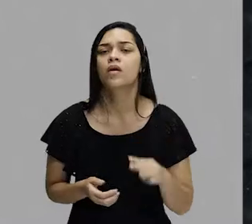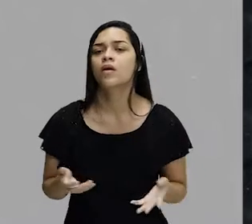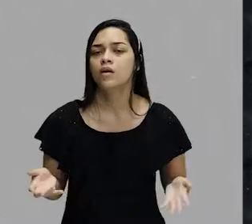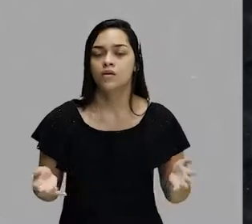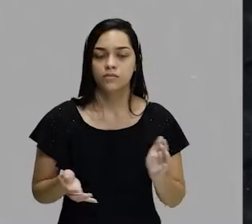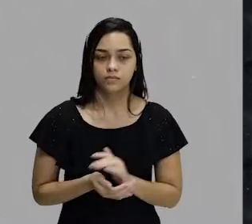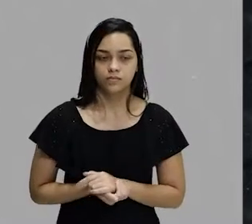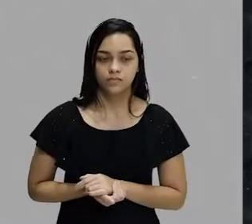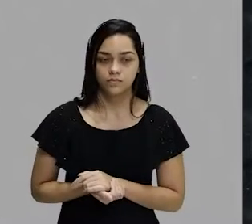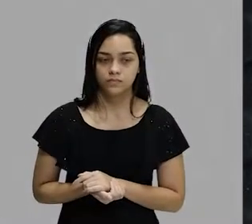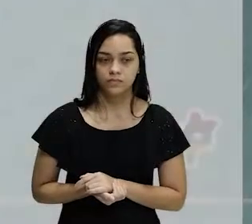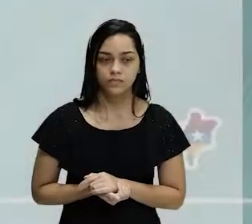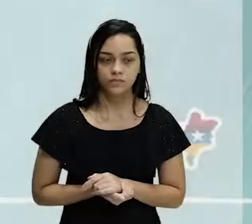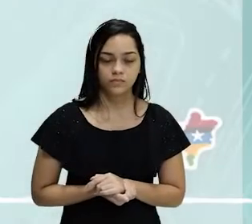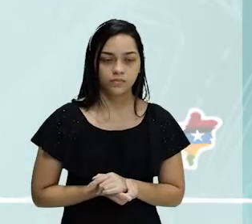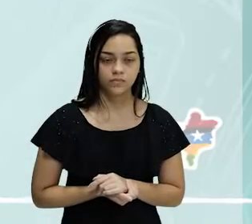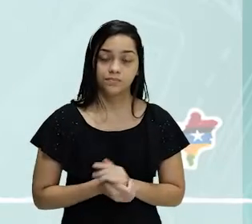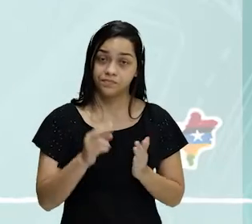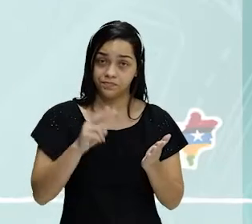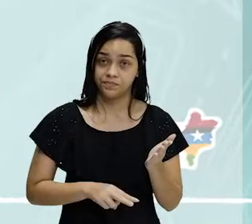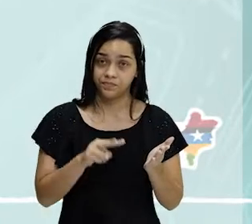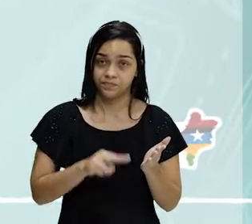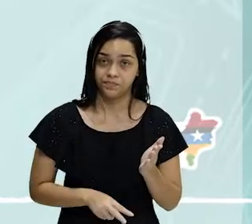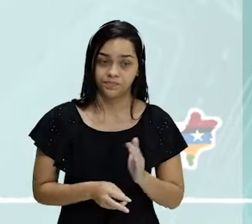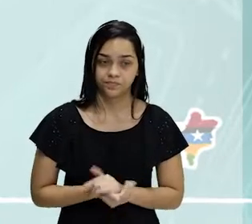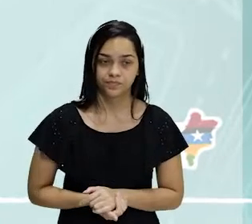elas? Olha só, leia aí.